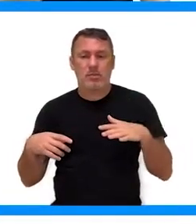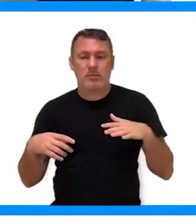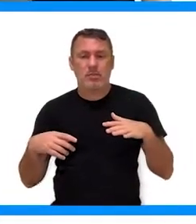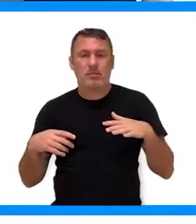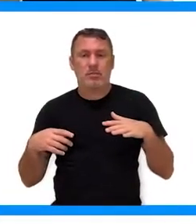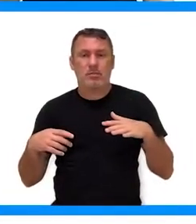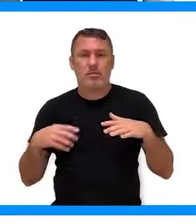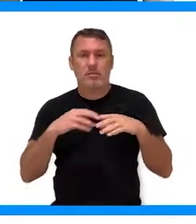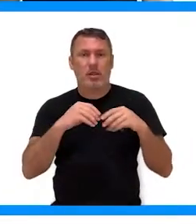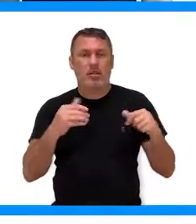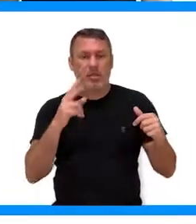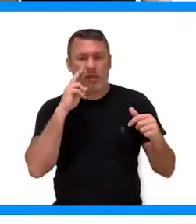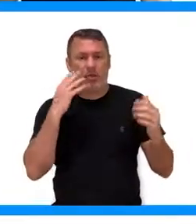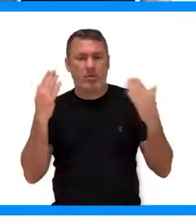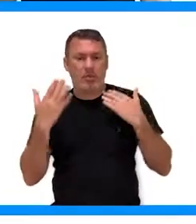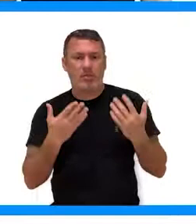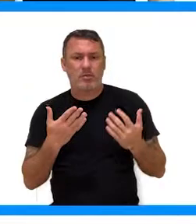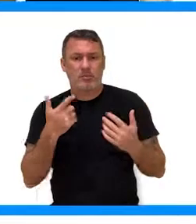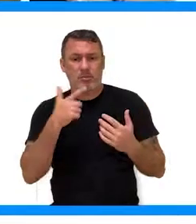do território brasileiro.